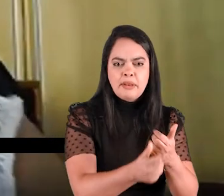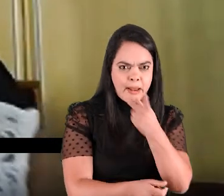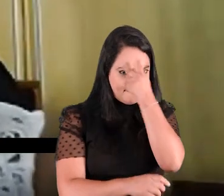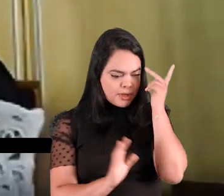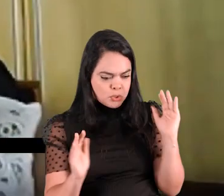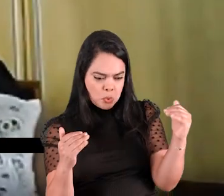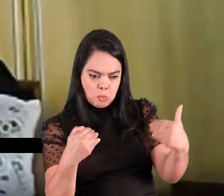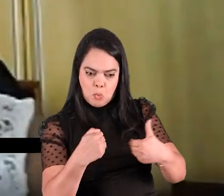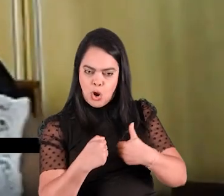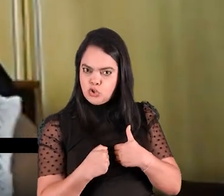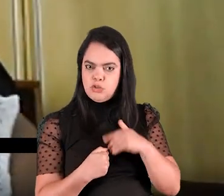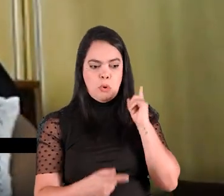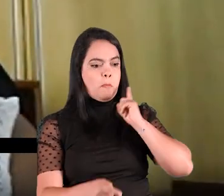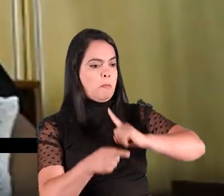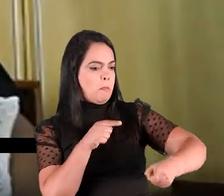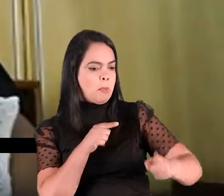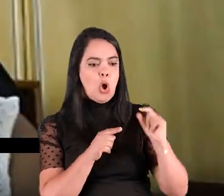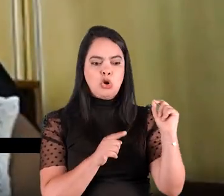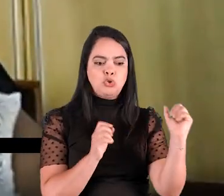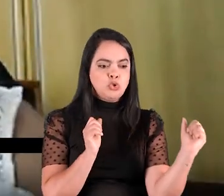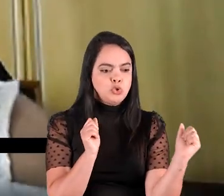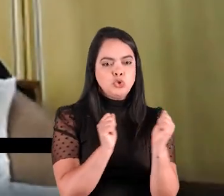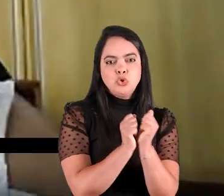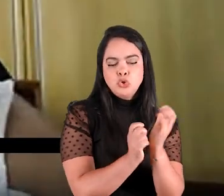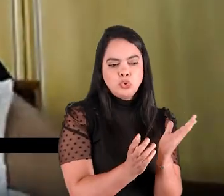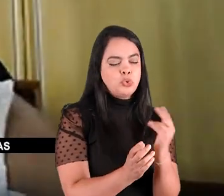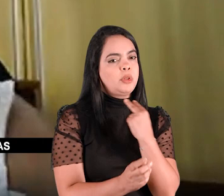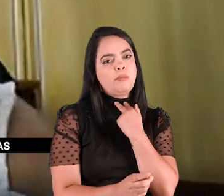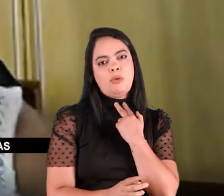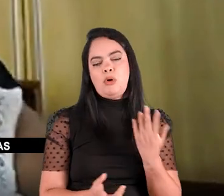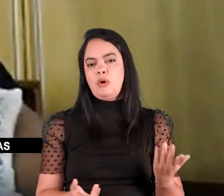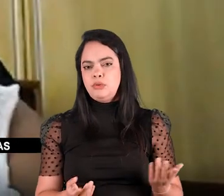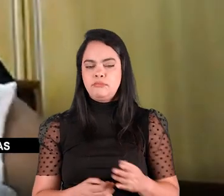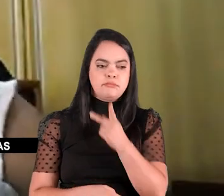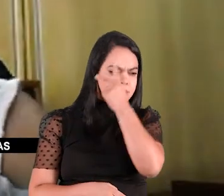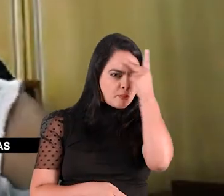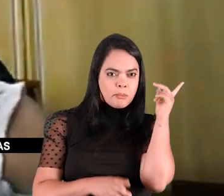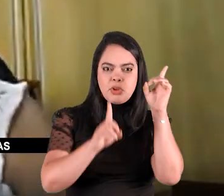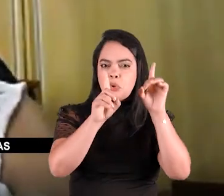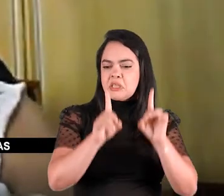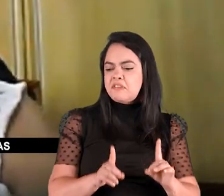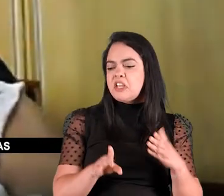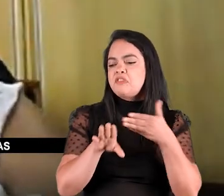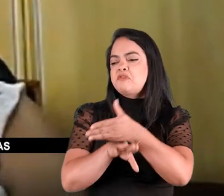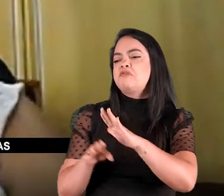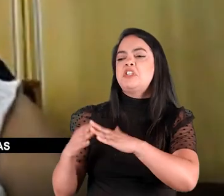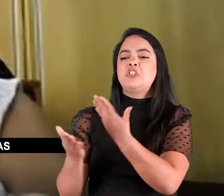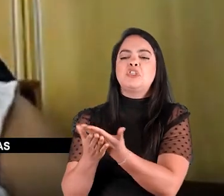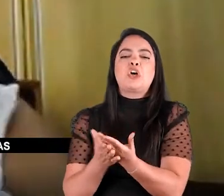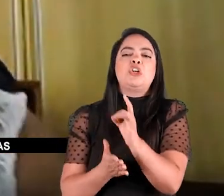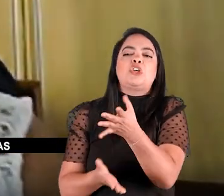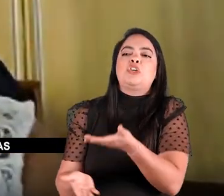dela, você não entra no mundinho delas, né? Então, as pessoas com deficiência vão para a escola só para se socializar.